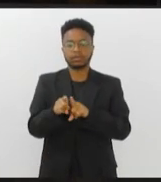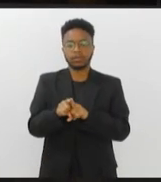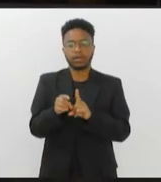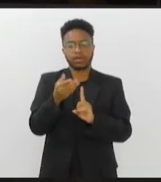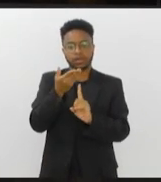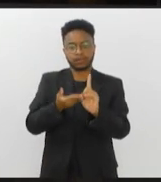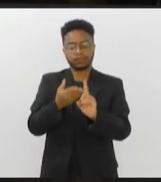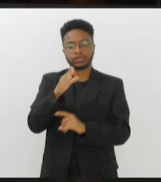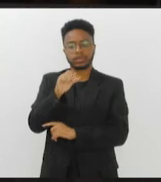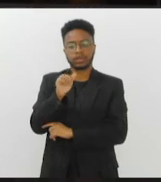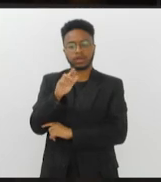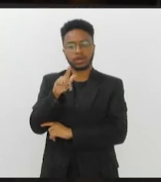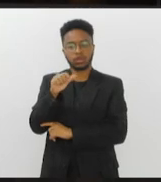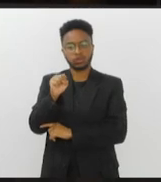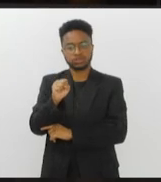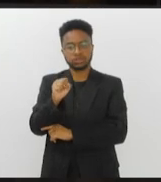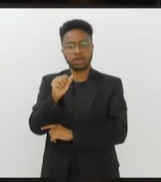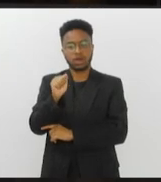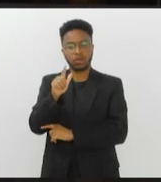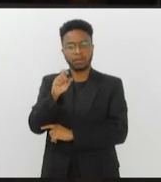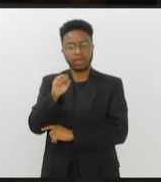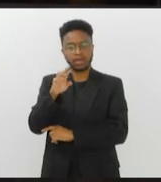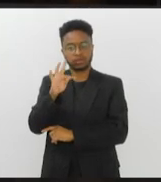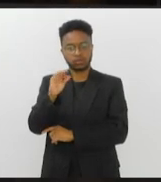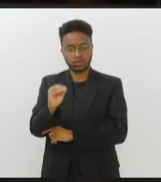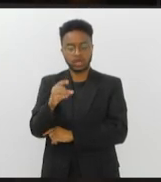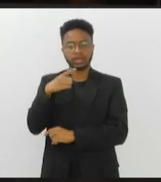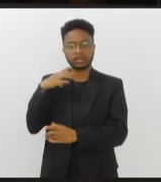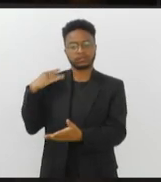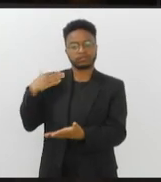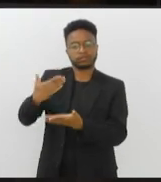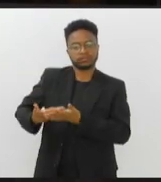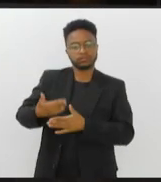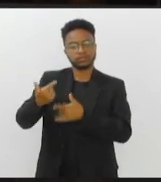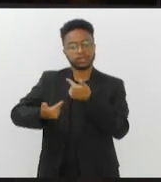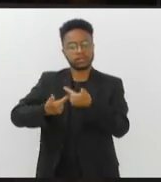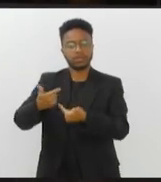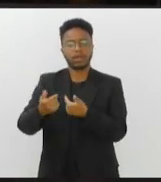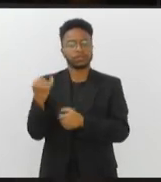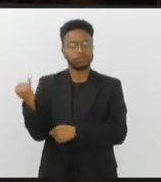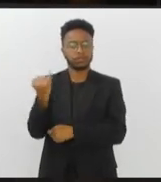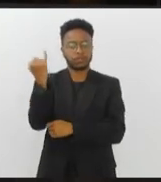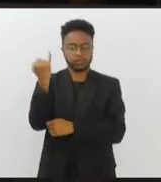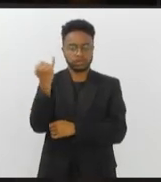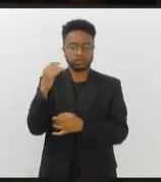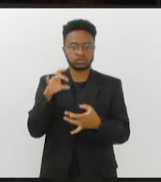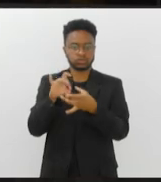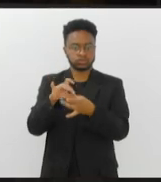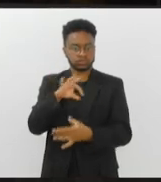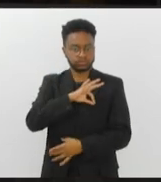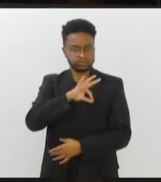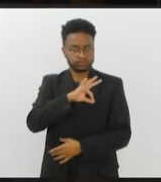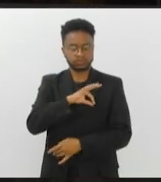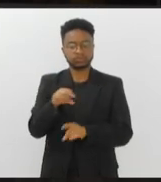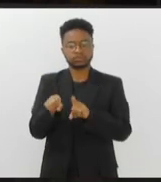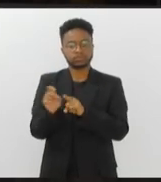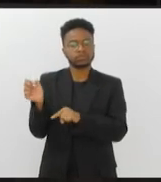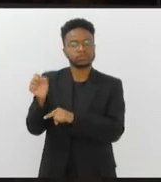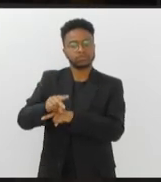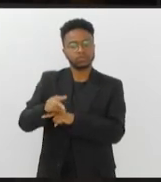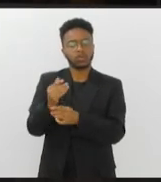Polícia Militar do Estado do Rio de Janeiro, tem uma carreira valorosa na corporação, onde ingressou